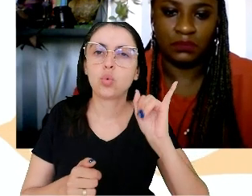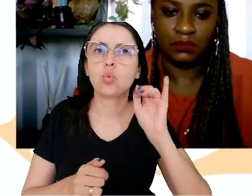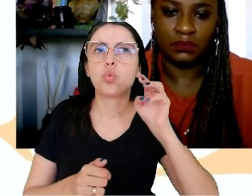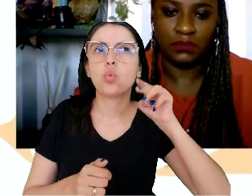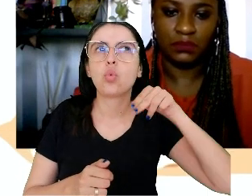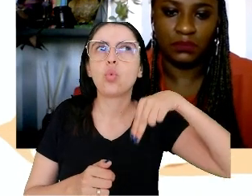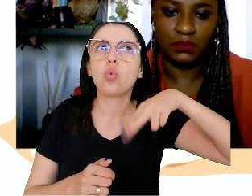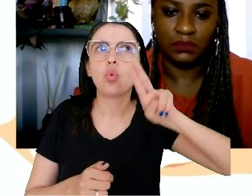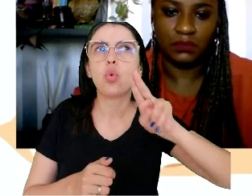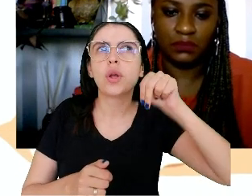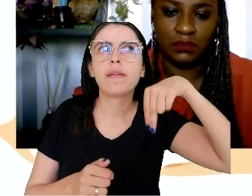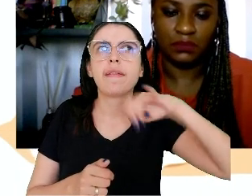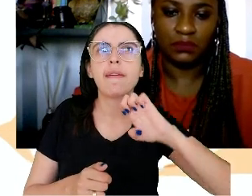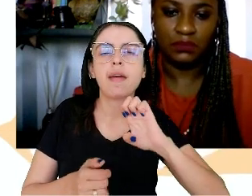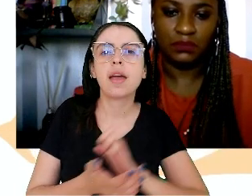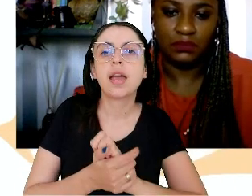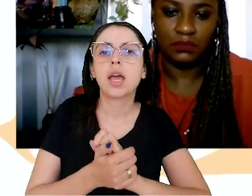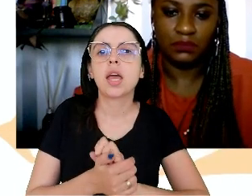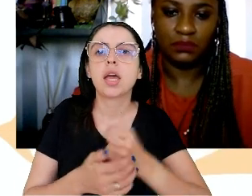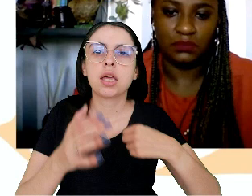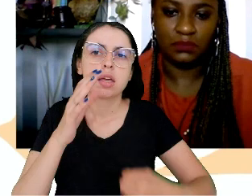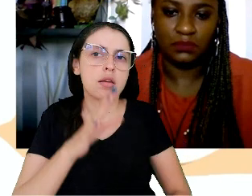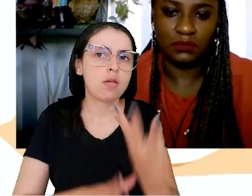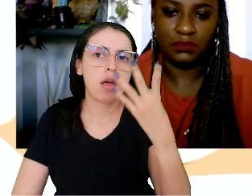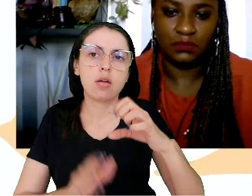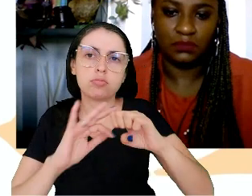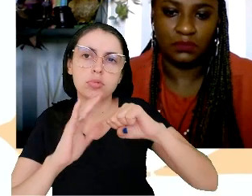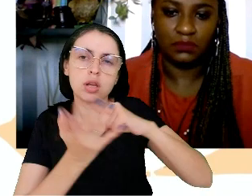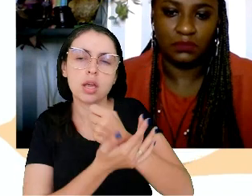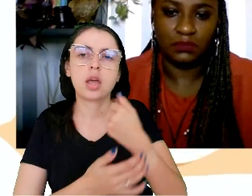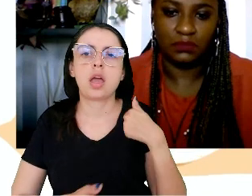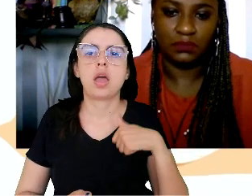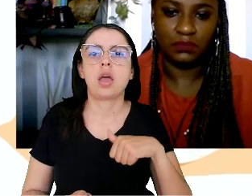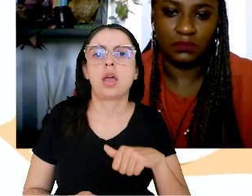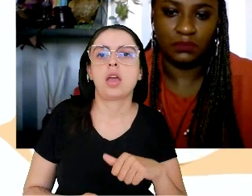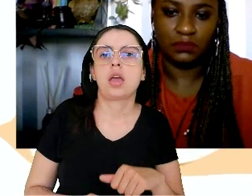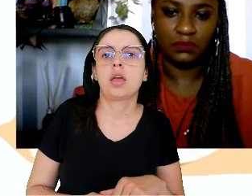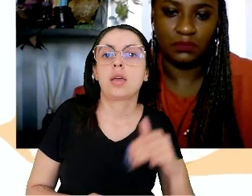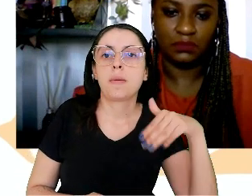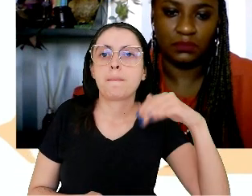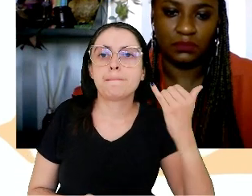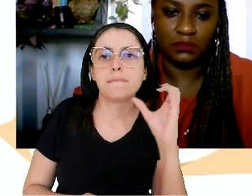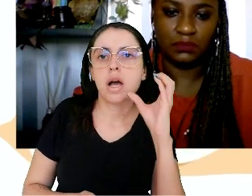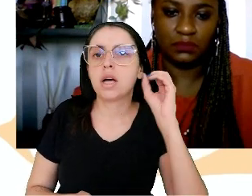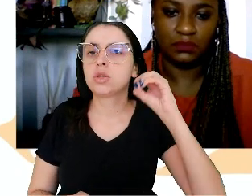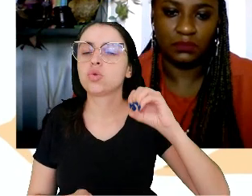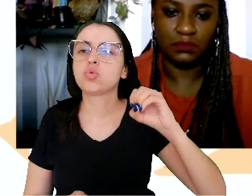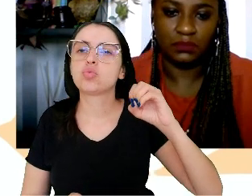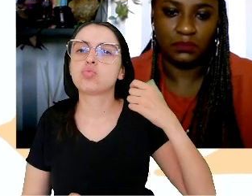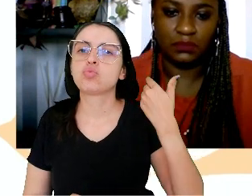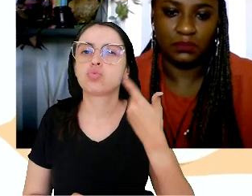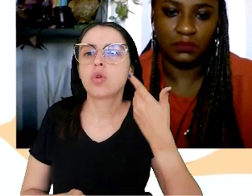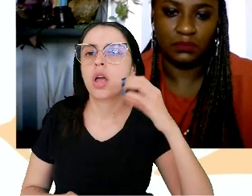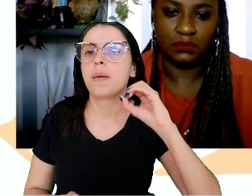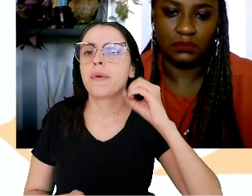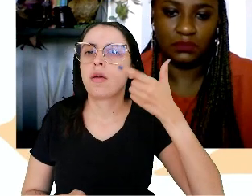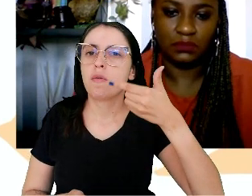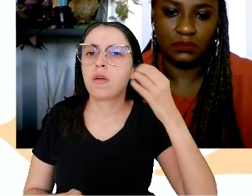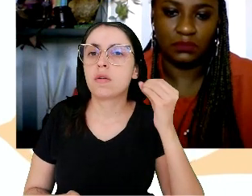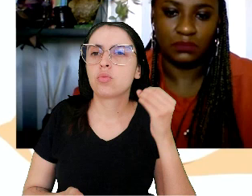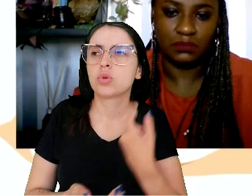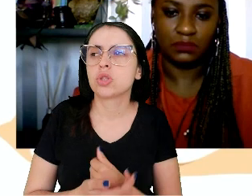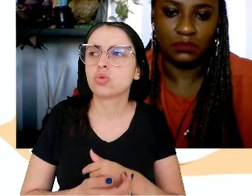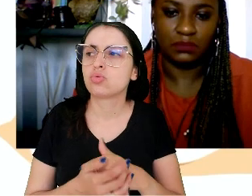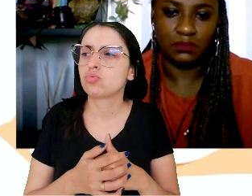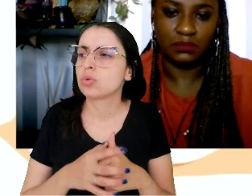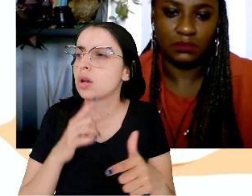OMS a definição que estávamos vivendo uma pandemia, né, em março de 2020, logicamente as primeiras preocupações foram